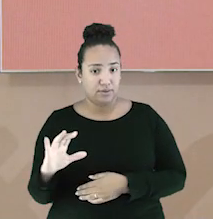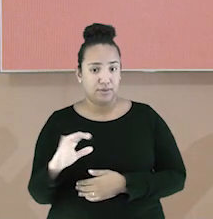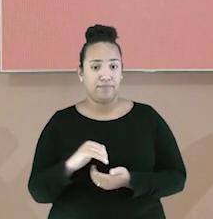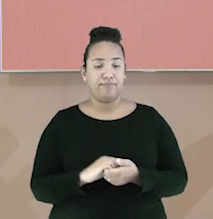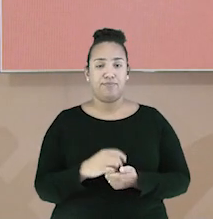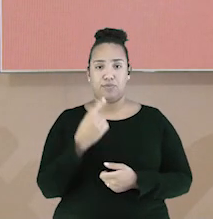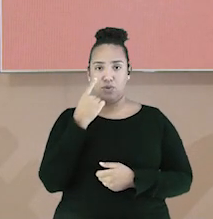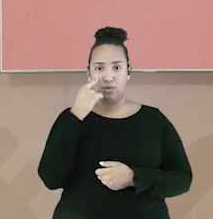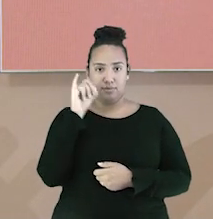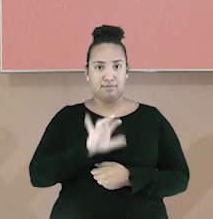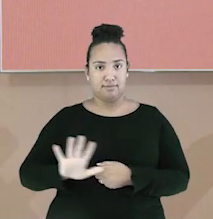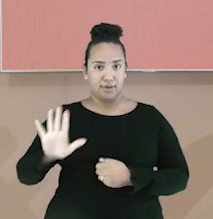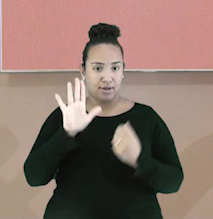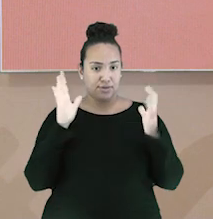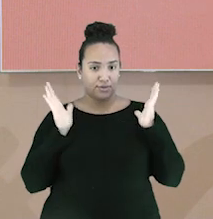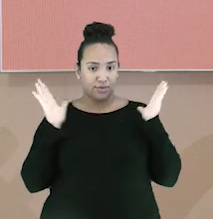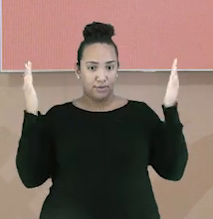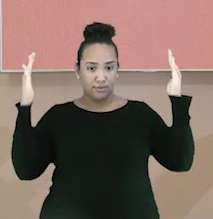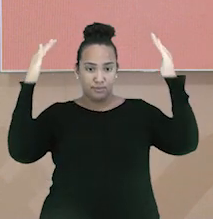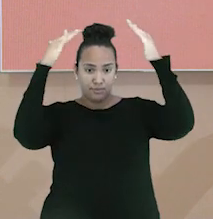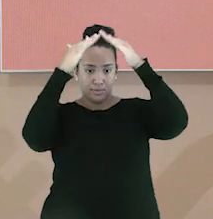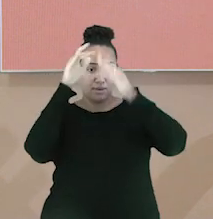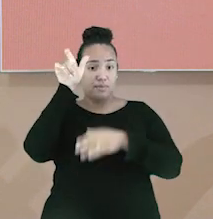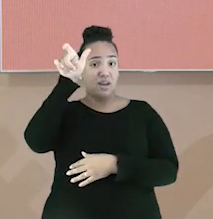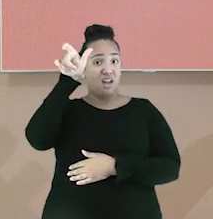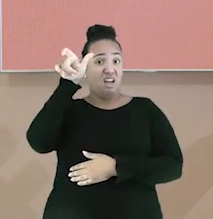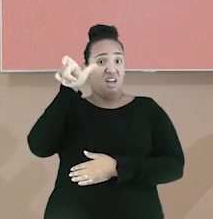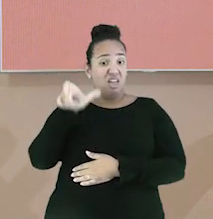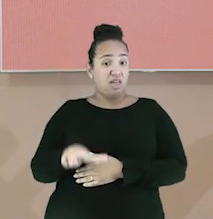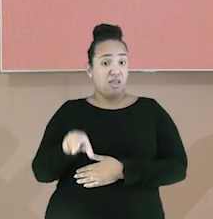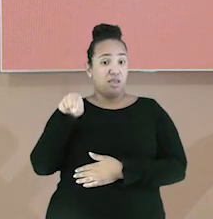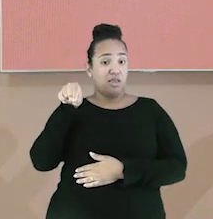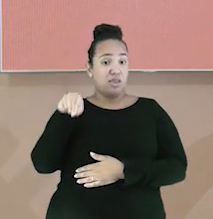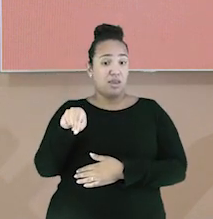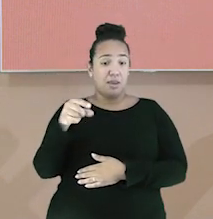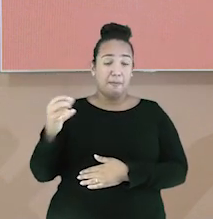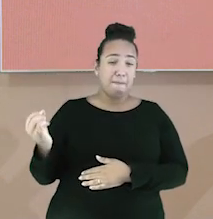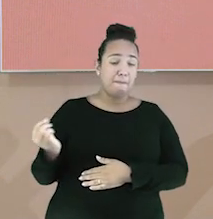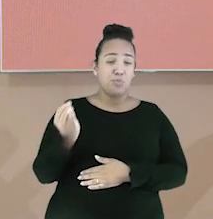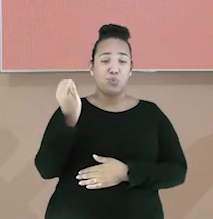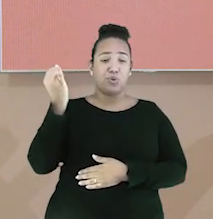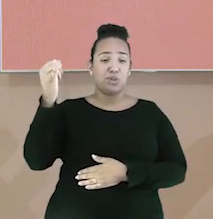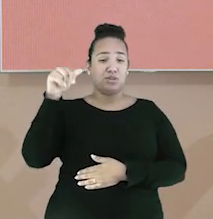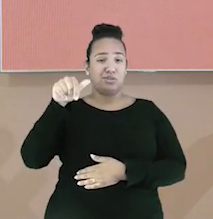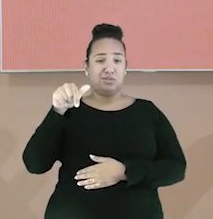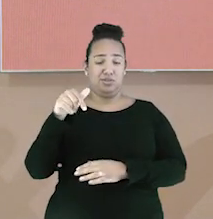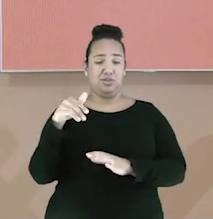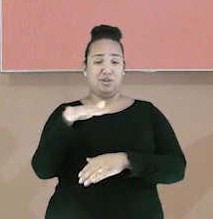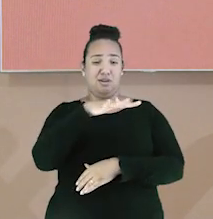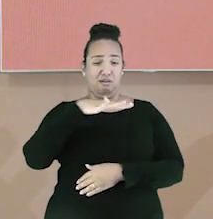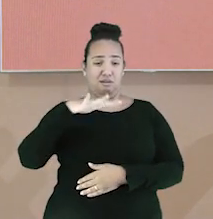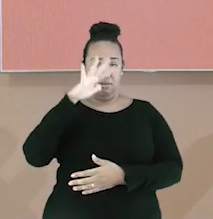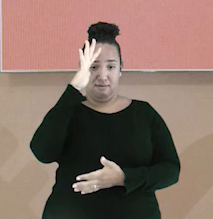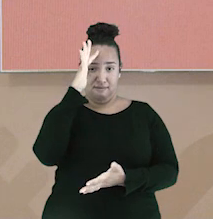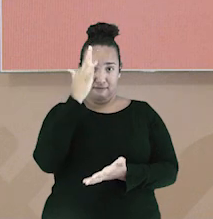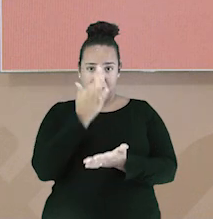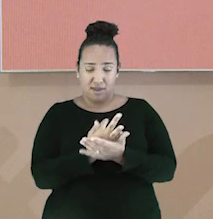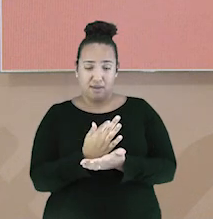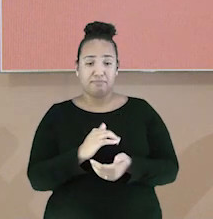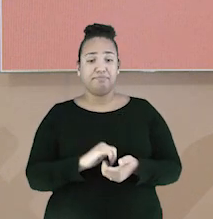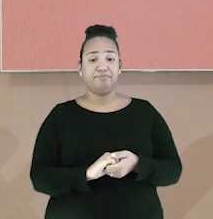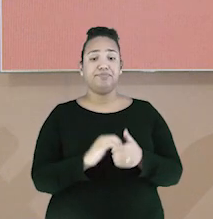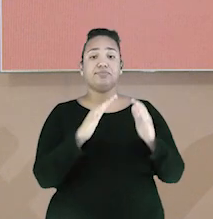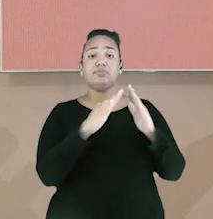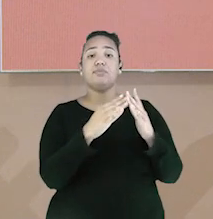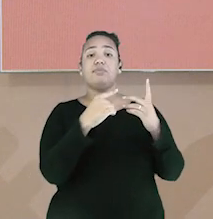ver a foto do Papa e ele é infalível quando se pronuncia temas concernentes à fé. De acordo com a doutrina da